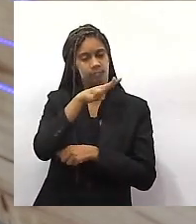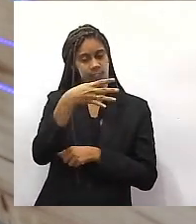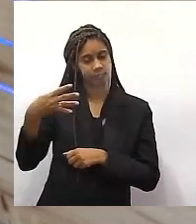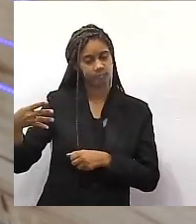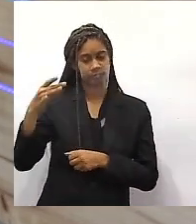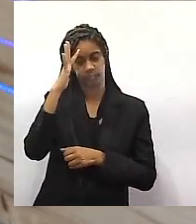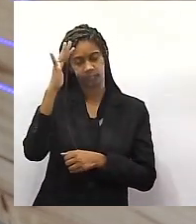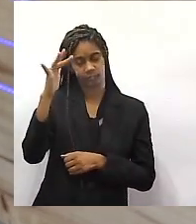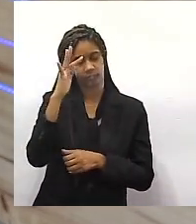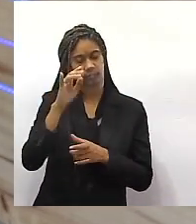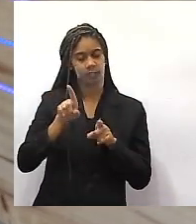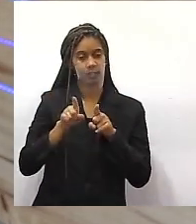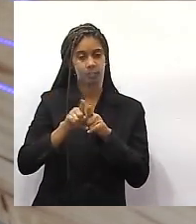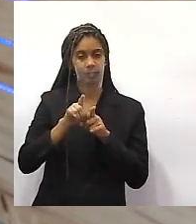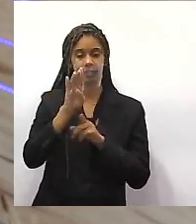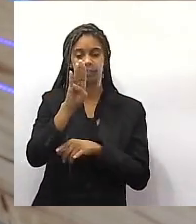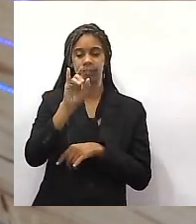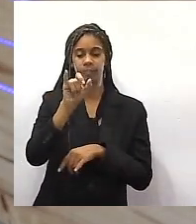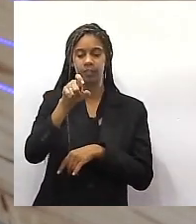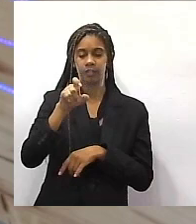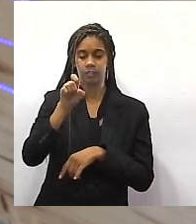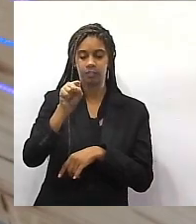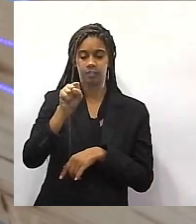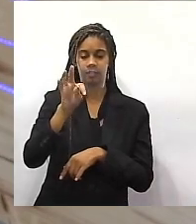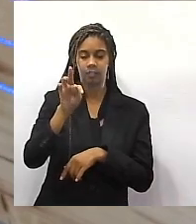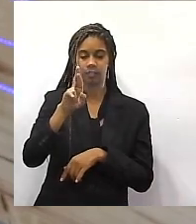bissetriz interna e o teorema da bissetriz